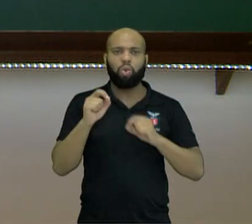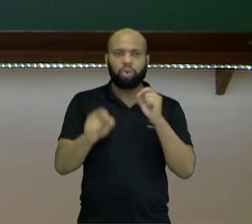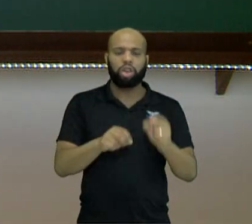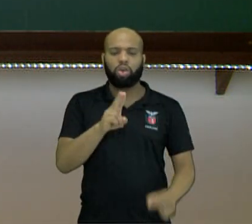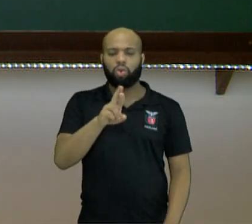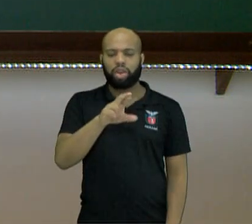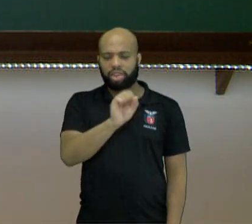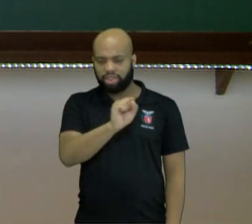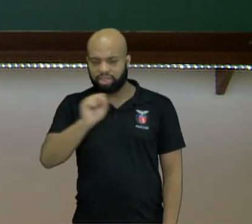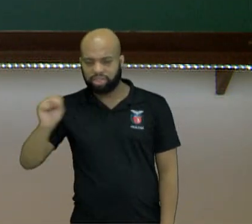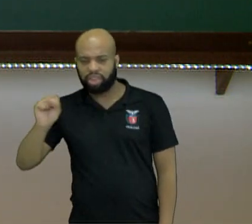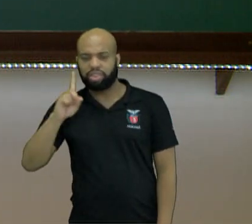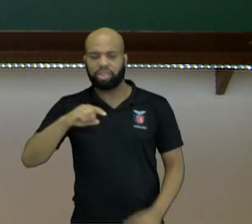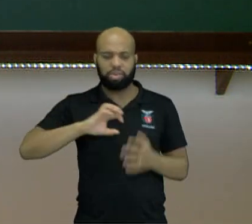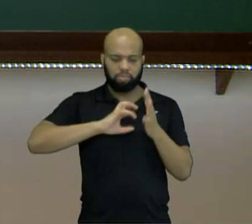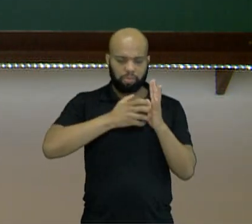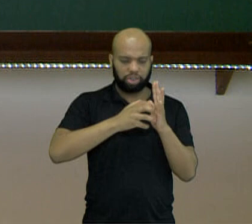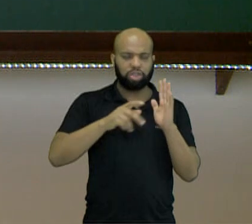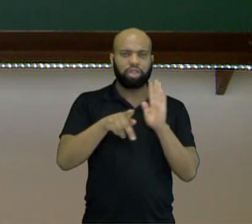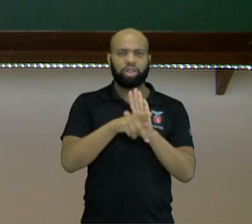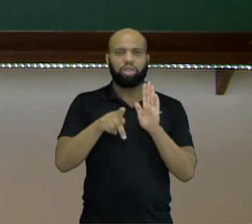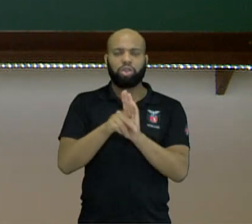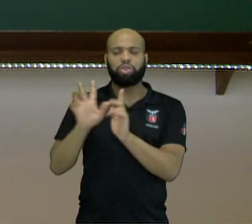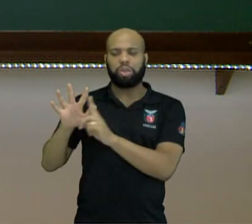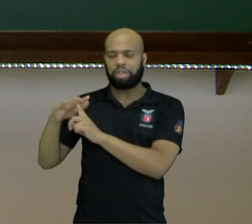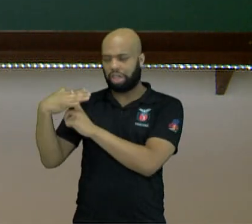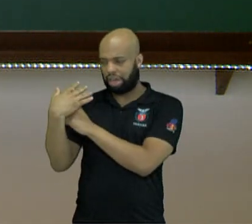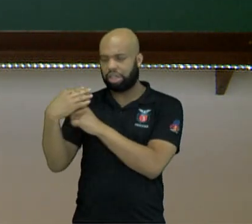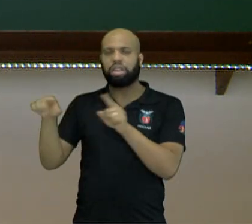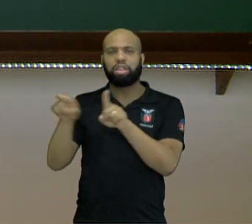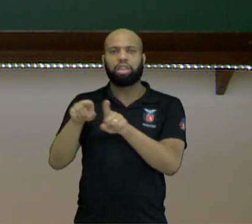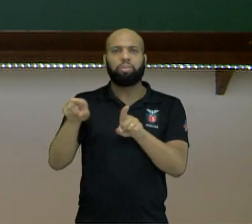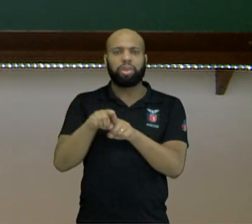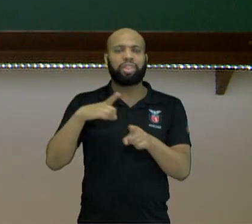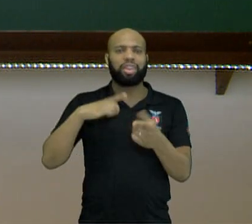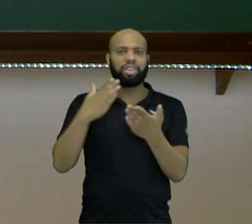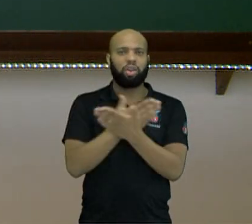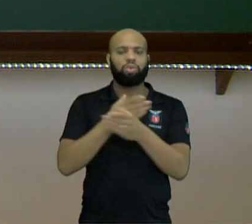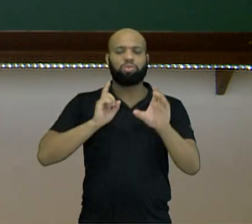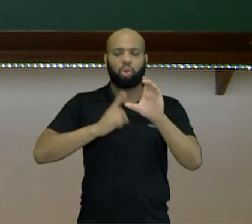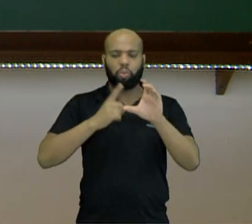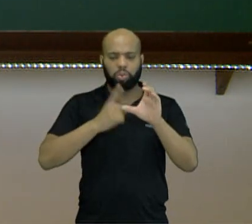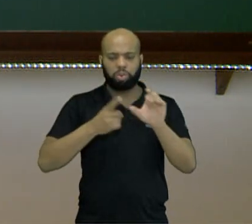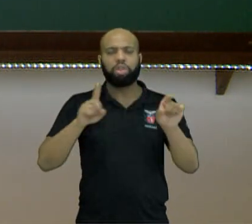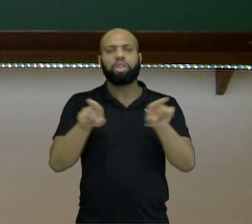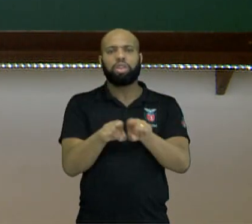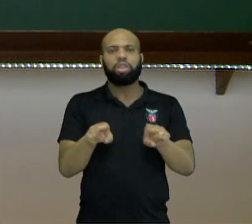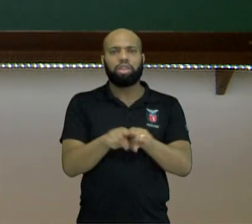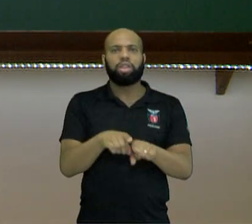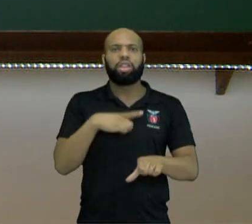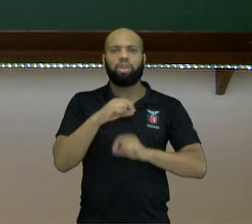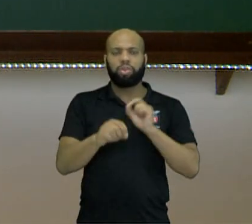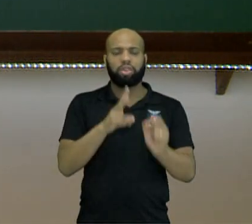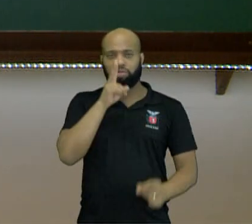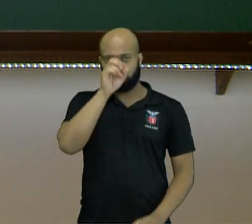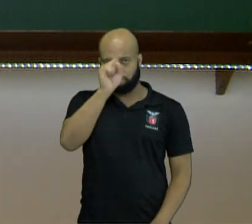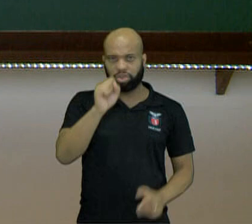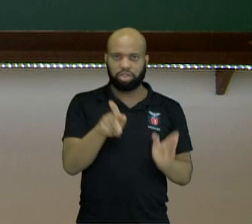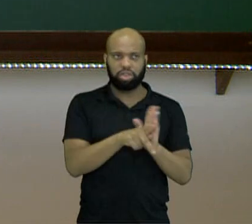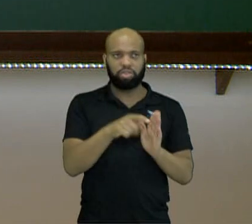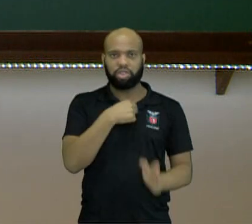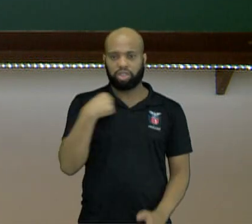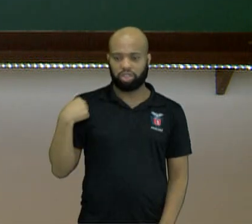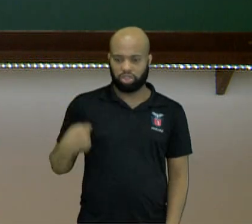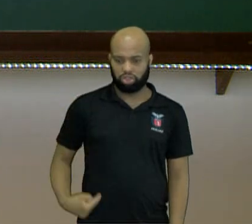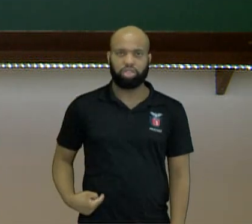dentro de um partido, dentro do Partido Socialista, temos os partidos comunistas, temos a potência da China também se acendendo.